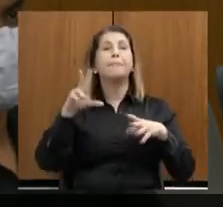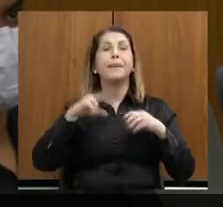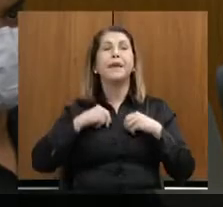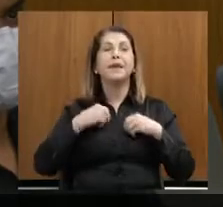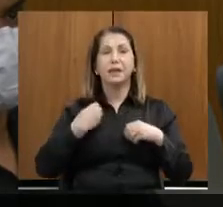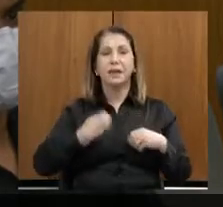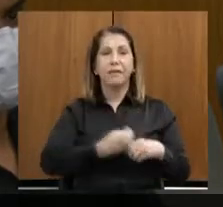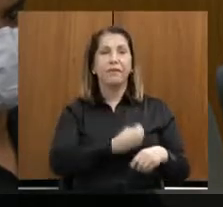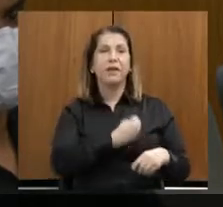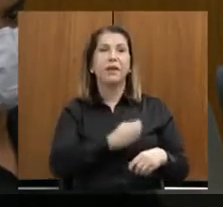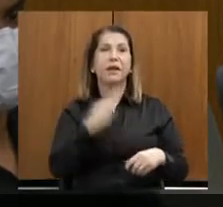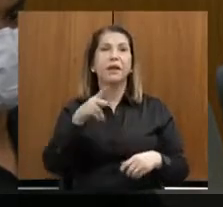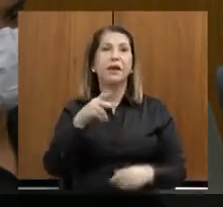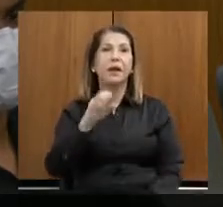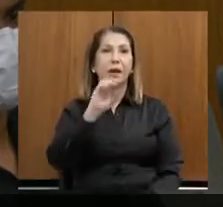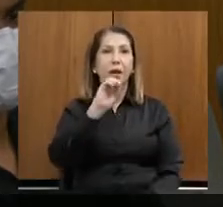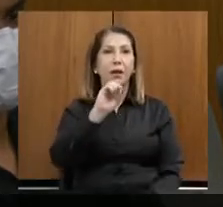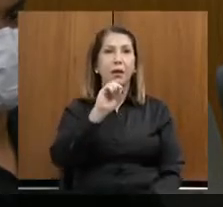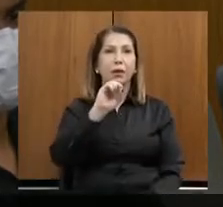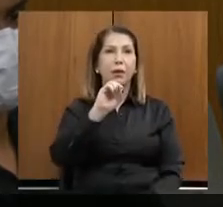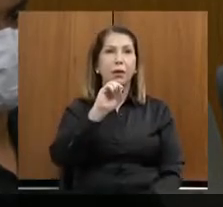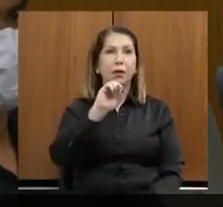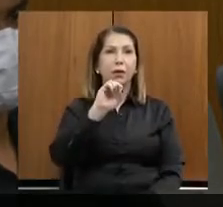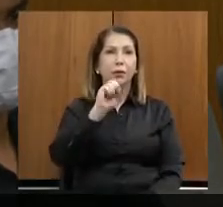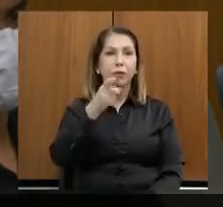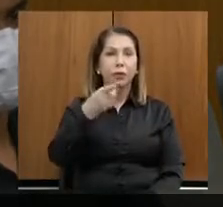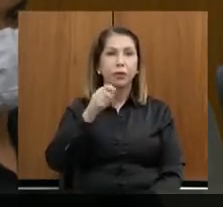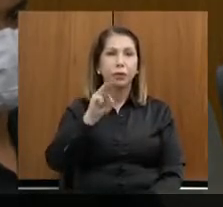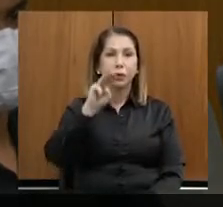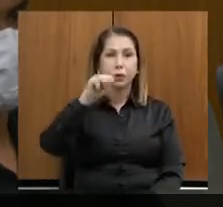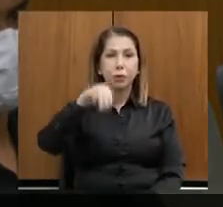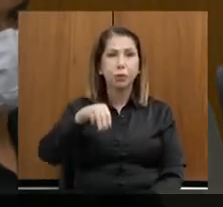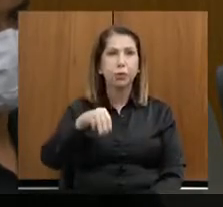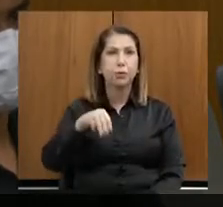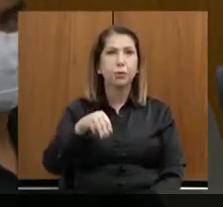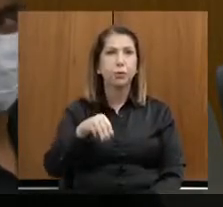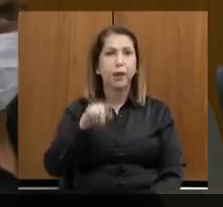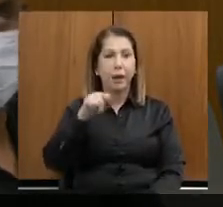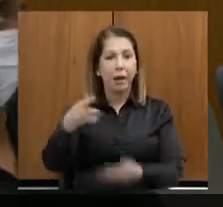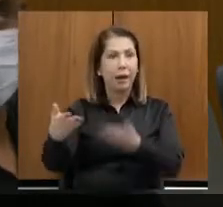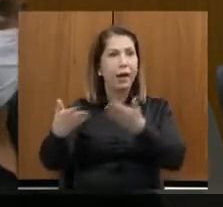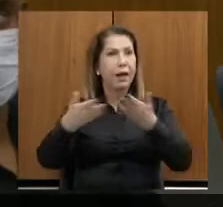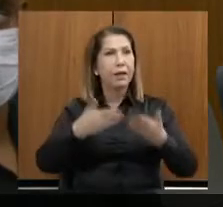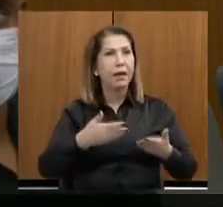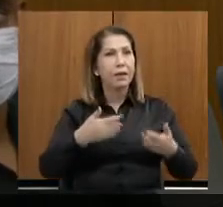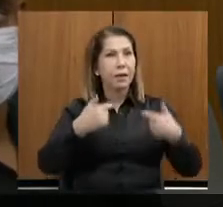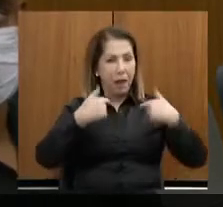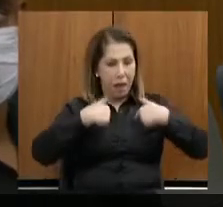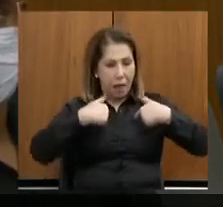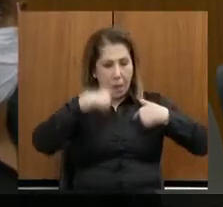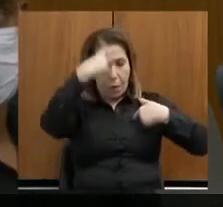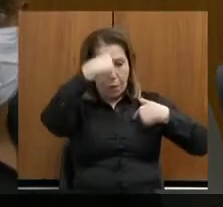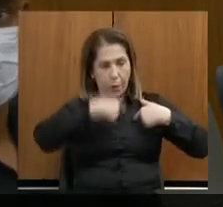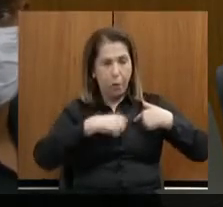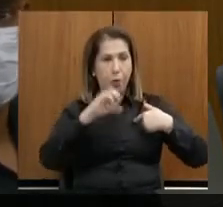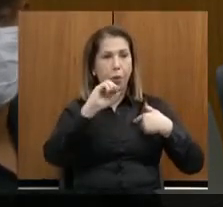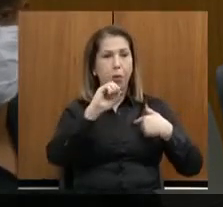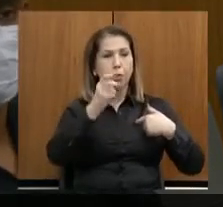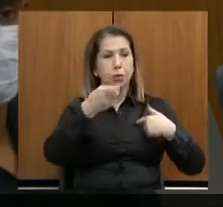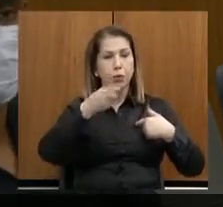e isso é forte eu tô falando isso em público e quem atende ele com esse eixos Oil